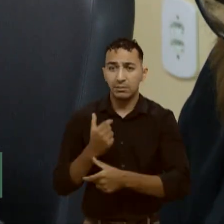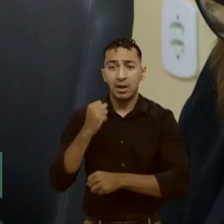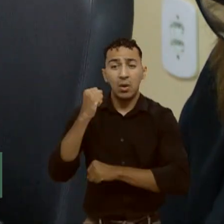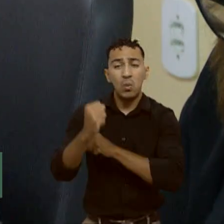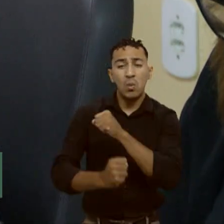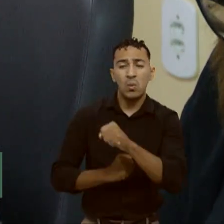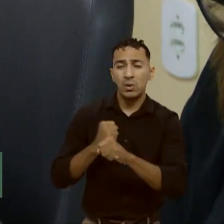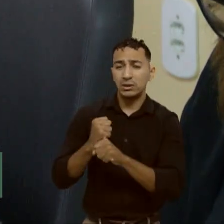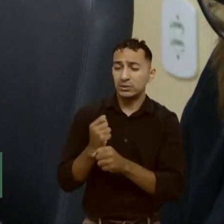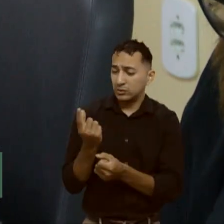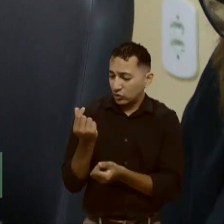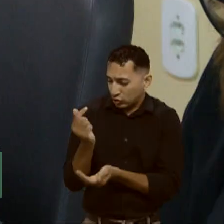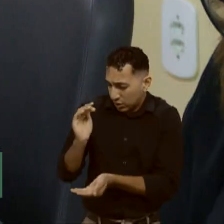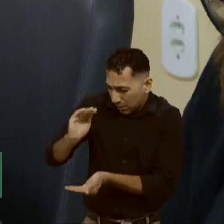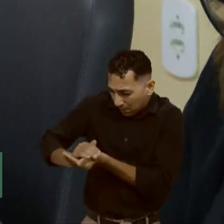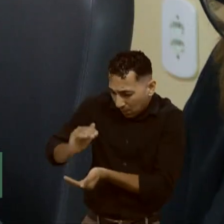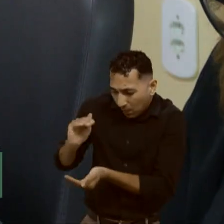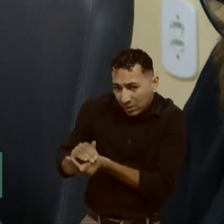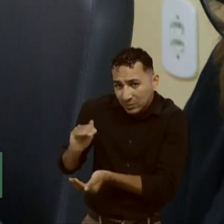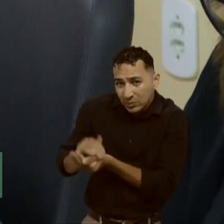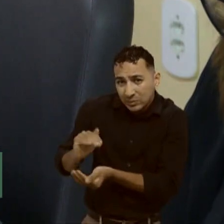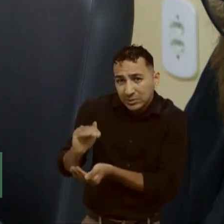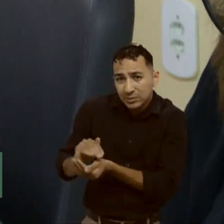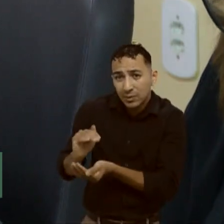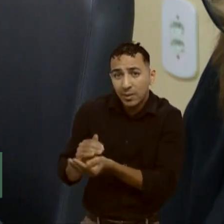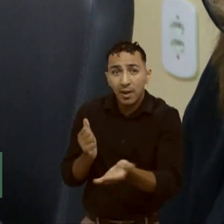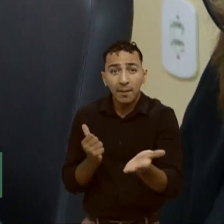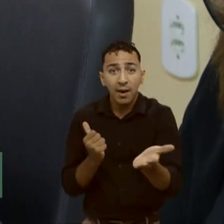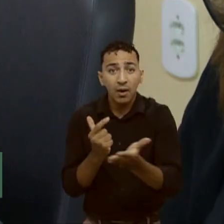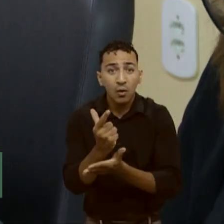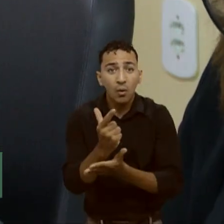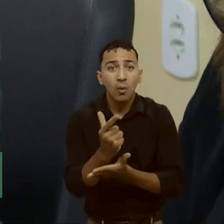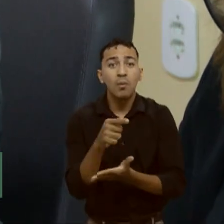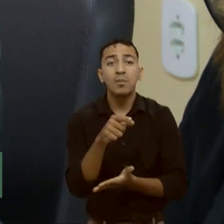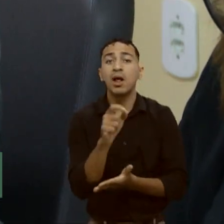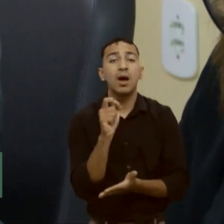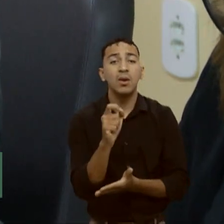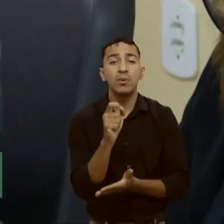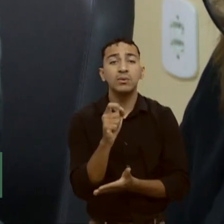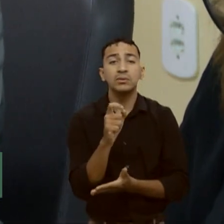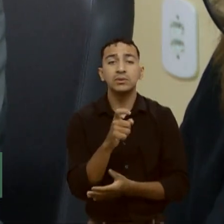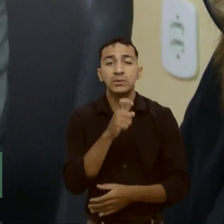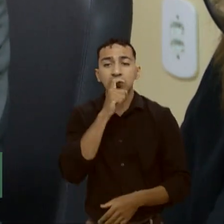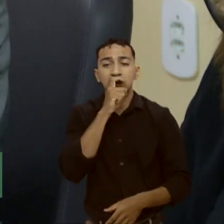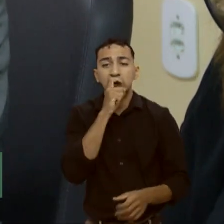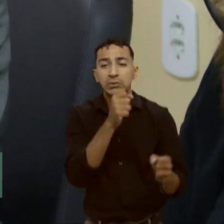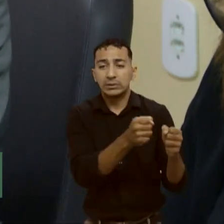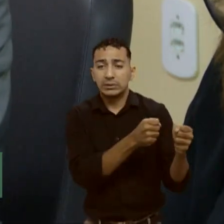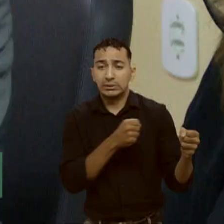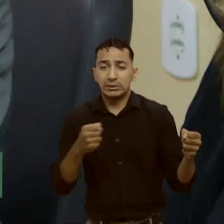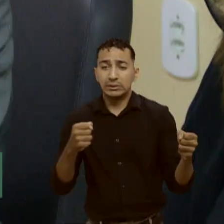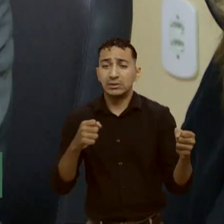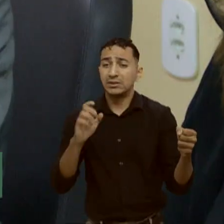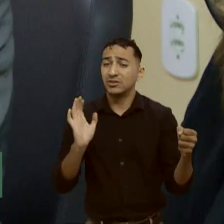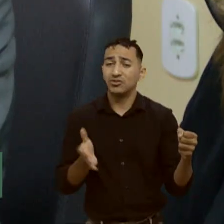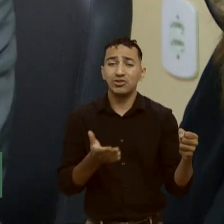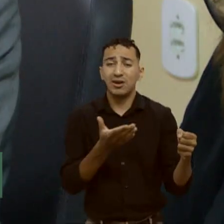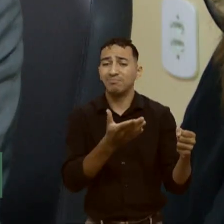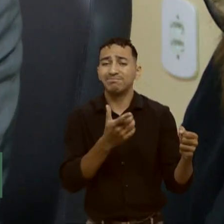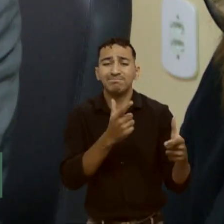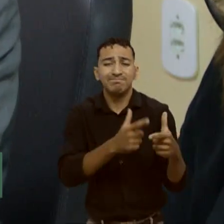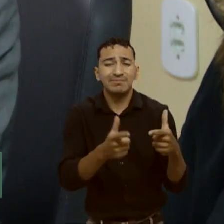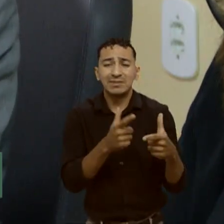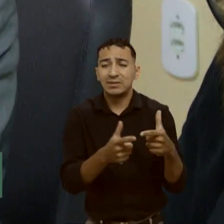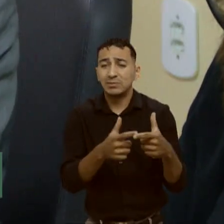buscando juntar o seu dinheiro para fazer a aquisição daquelas geladeiras. Que a geladeira já está pesando no orçamento,